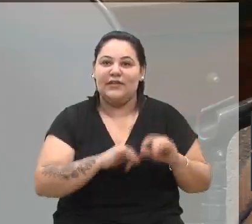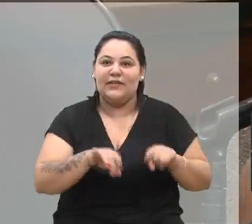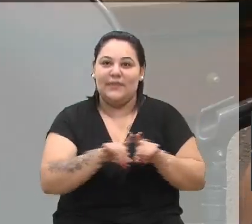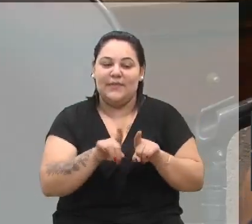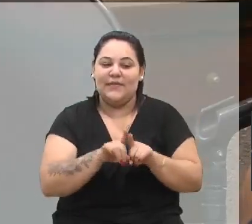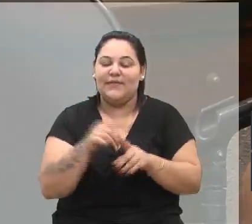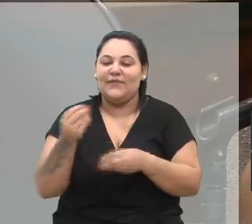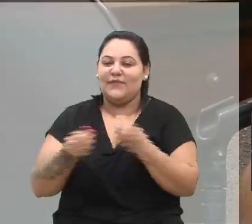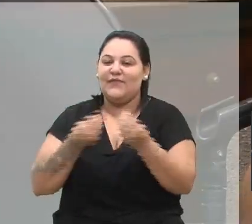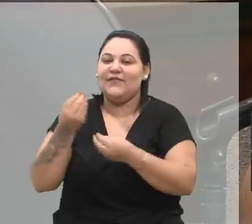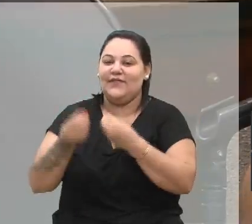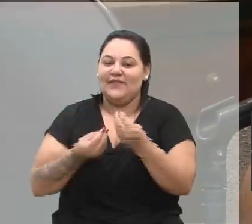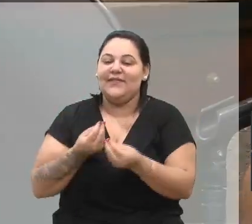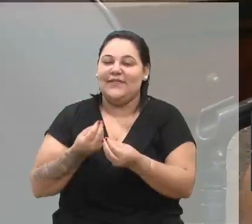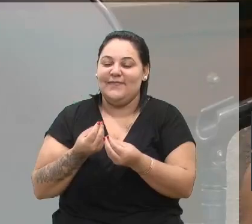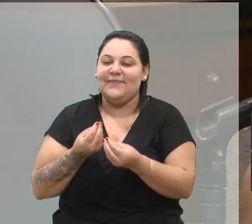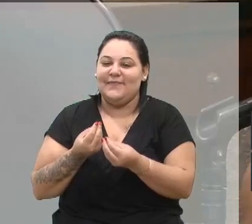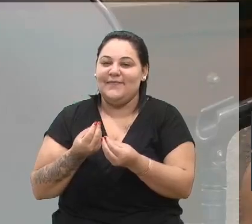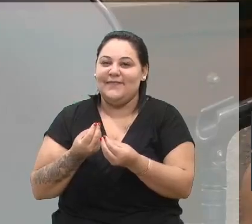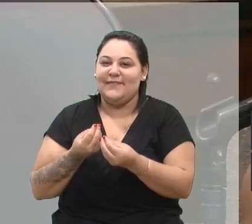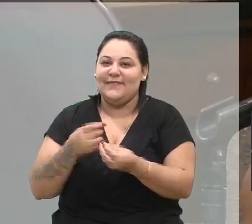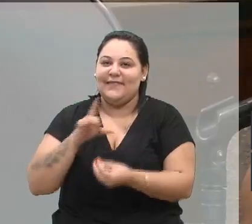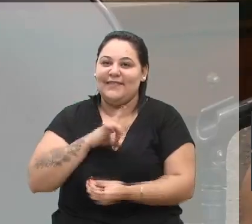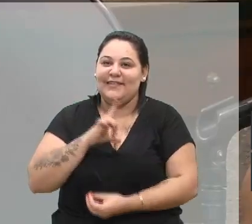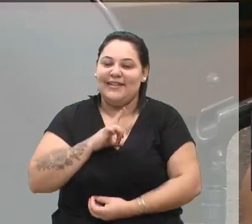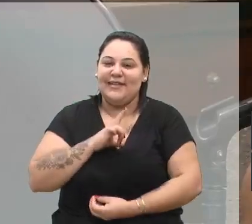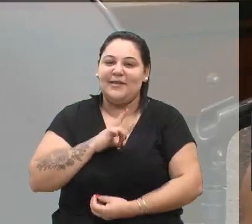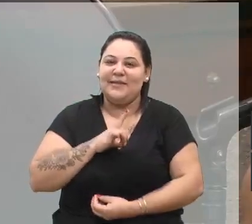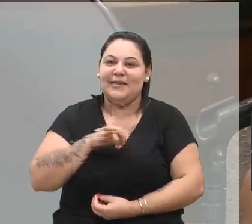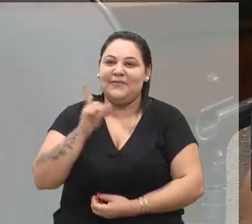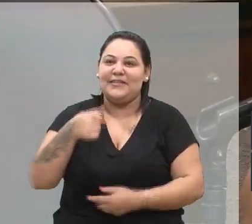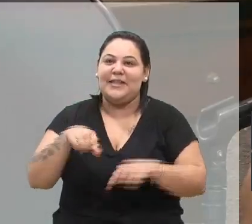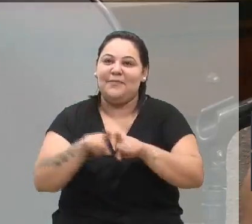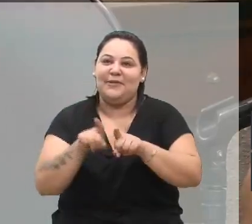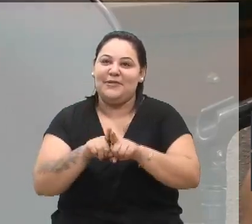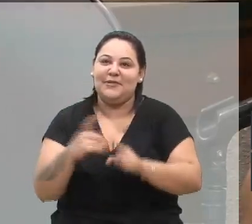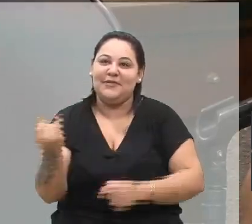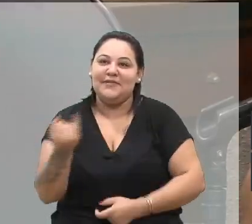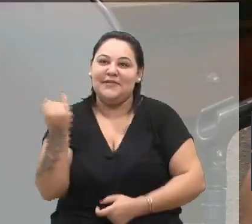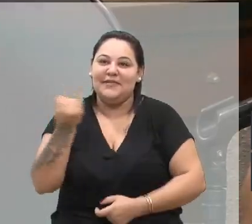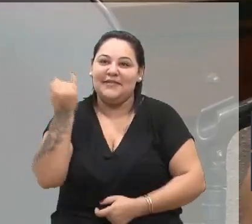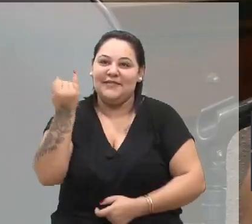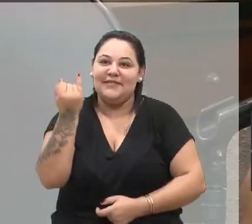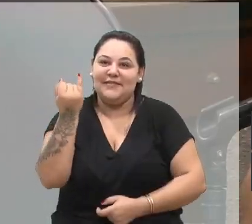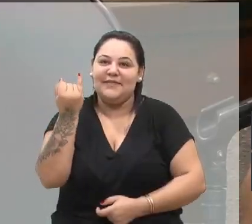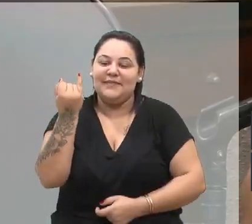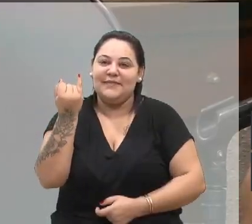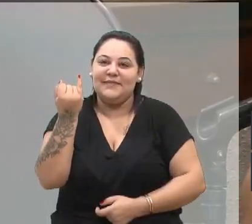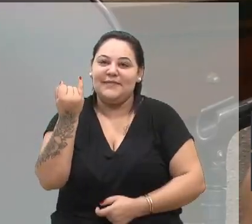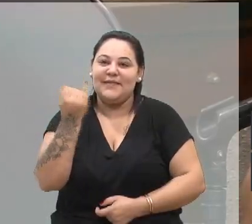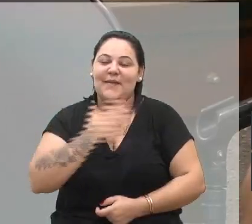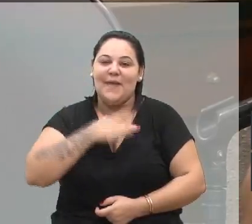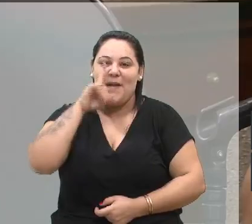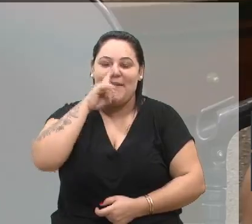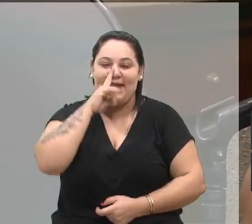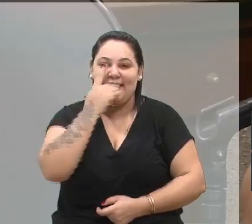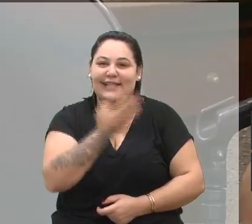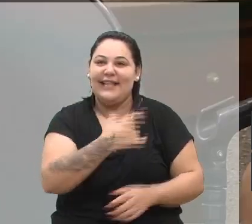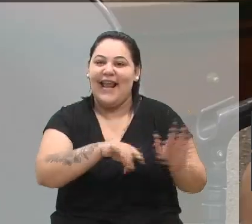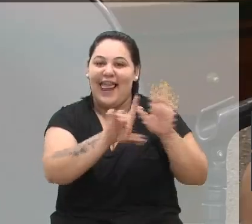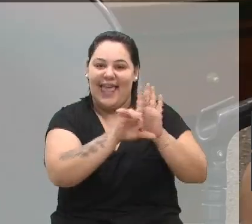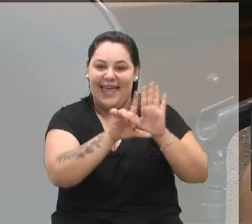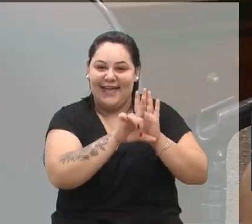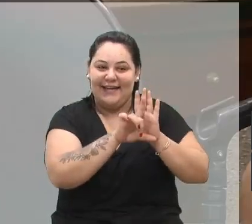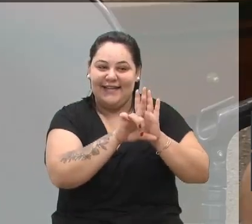isso foi importante. Eu tenho aqui uma foto que eu fiz, né, a importância, né? Esse aqui é o livrinho de cabeceira da minha mãe, que é a Lei Maria da Penha e o Manual